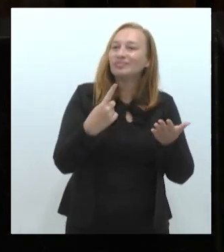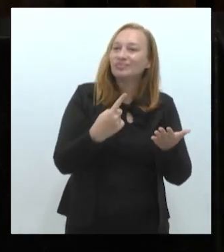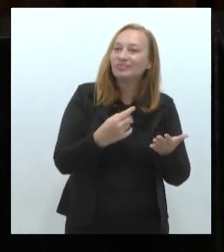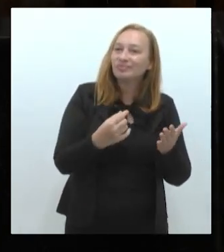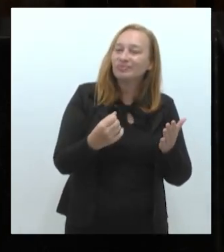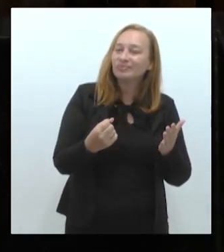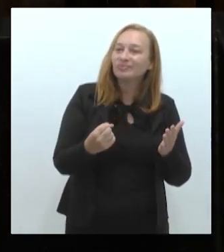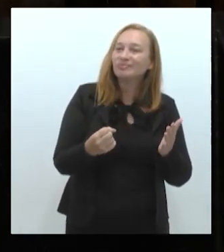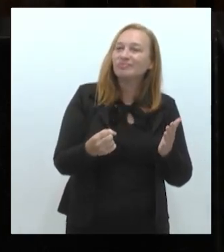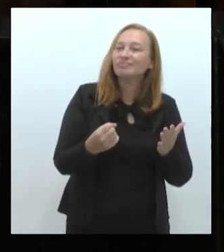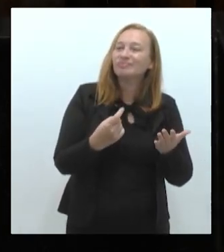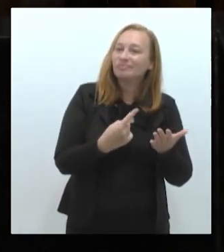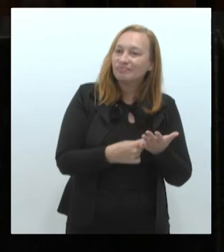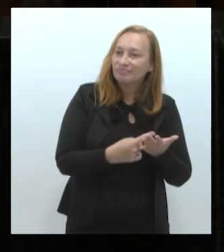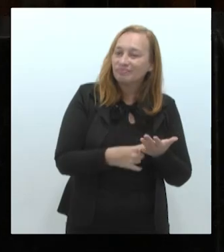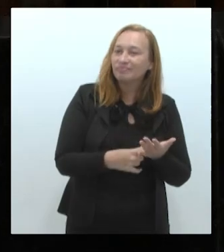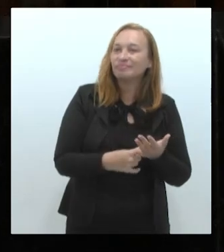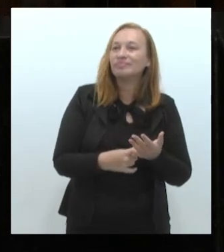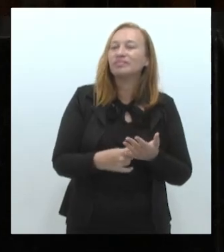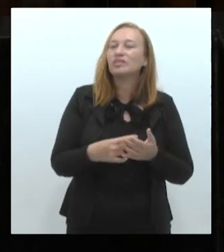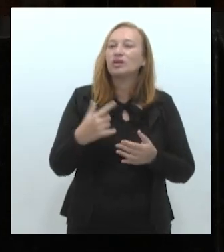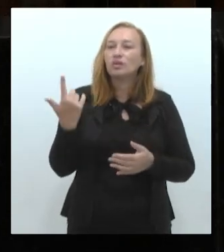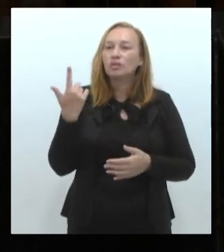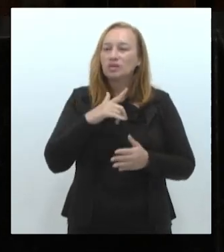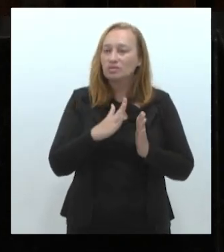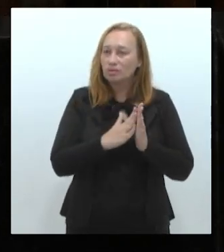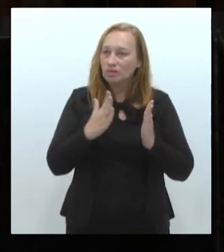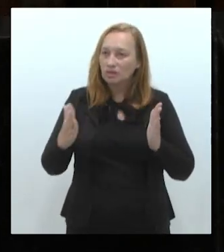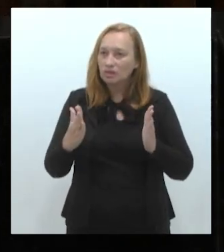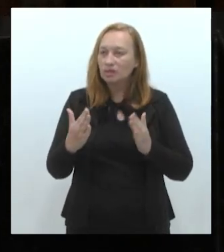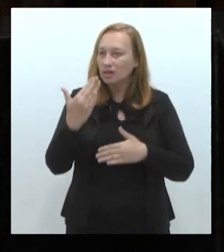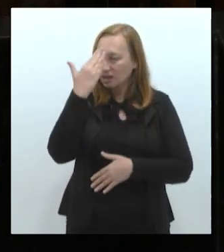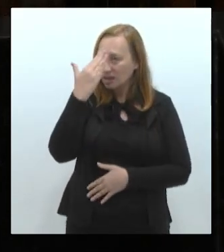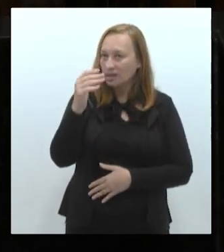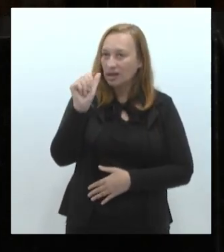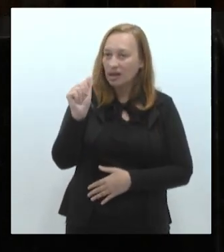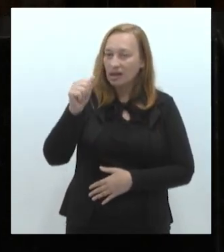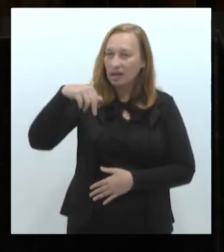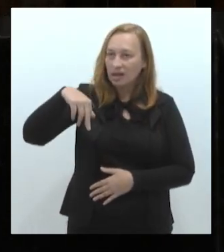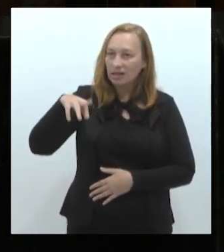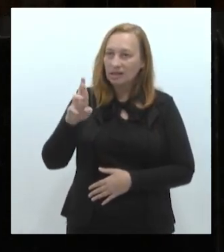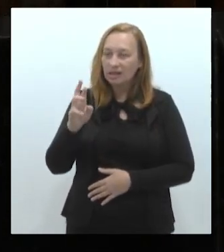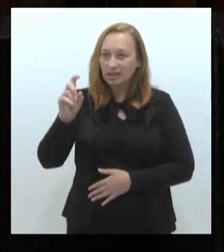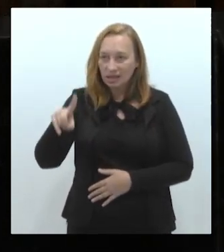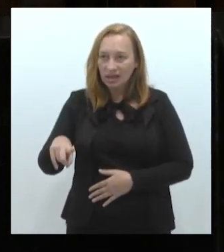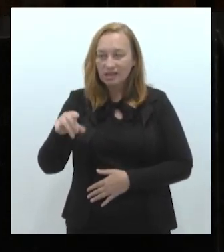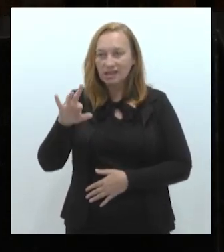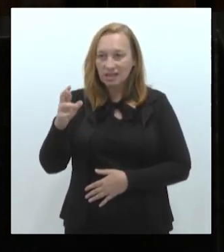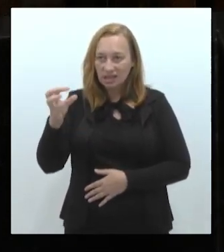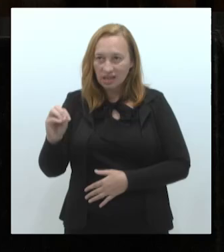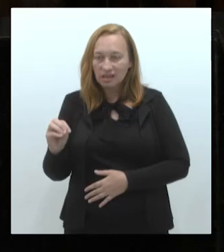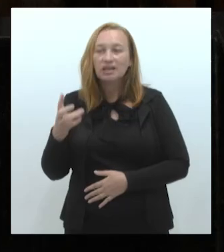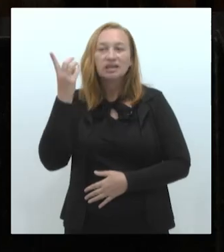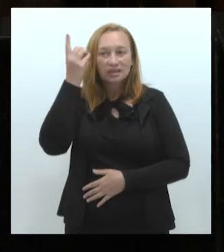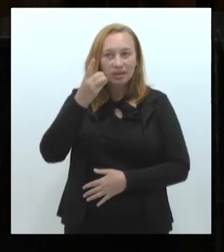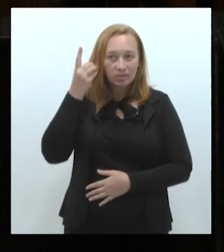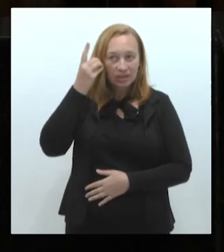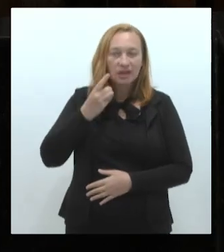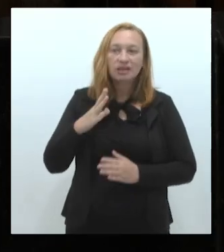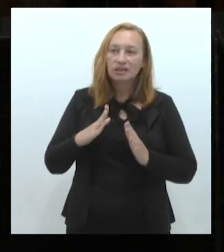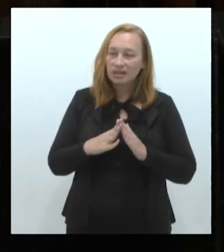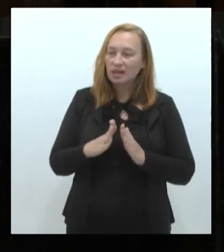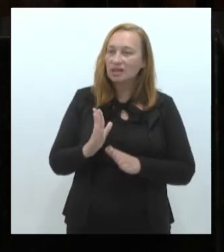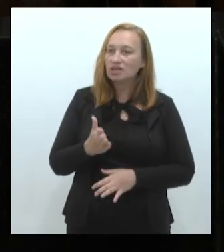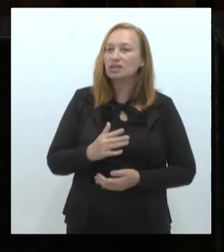do Crescimento. Conseguimos uma prorrogação do prazo, agradeço ao André Siciliano, que foi presidente dessa casa, deputado dessa casa, secretário de Assuntos